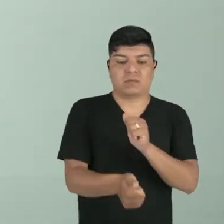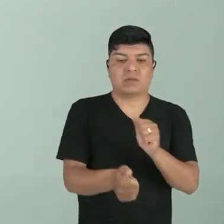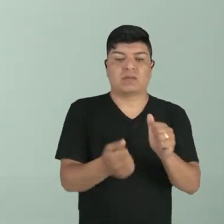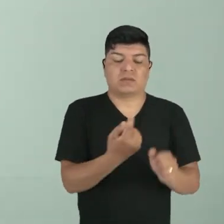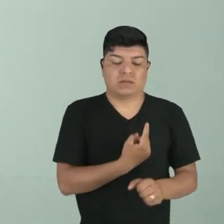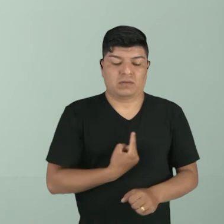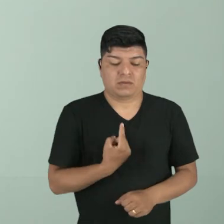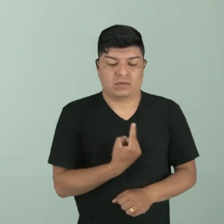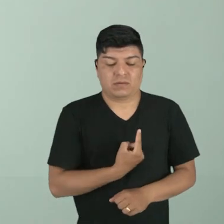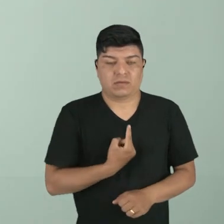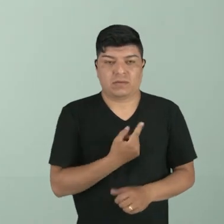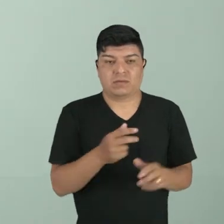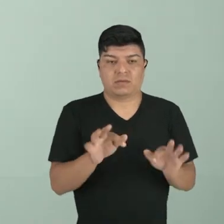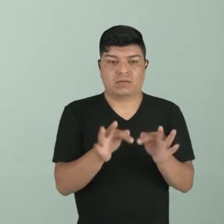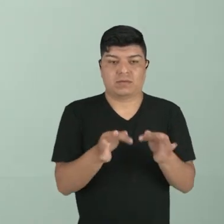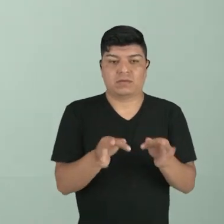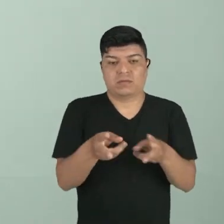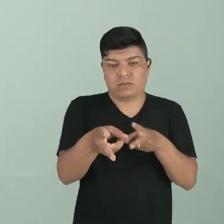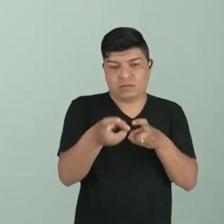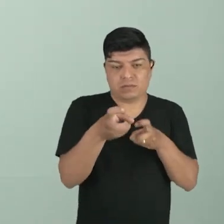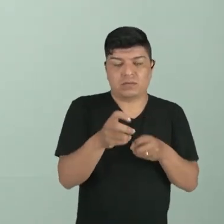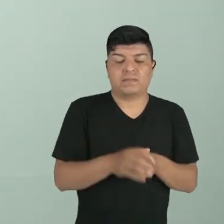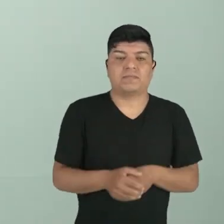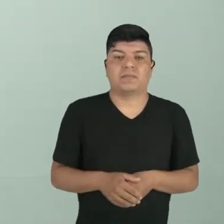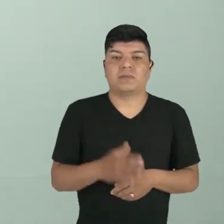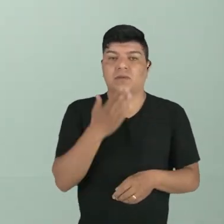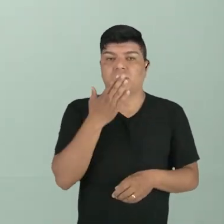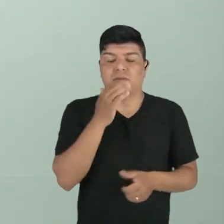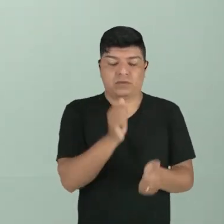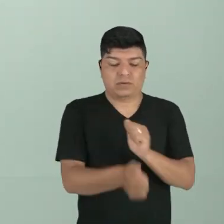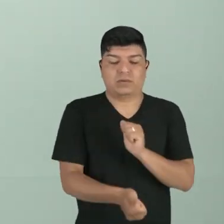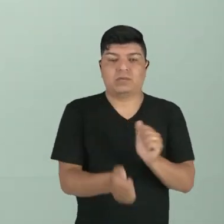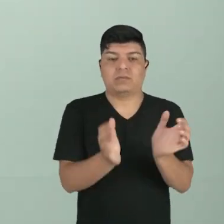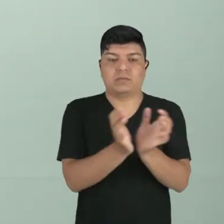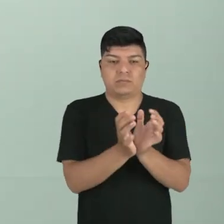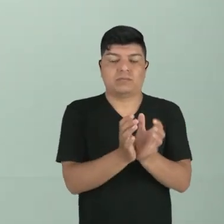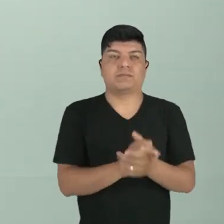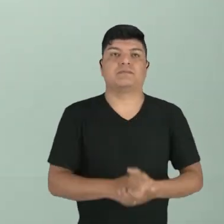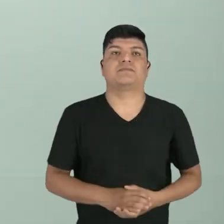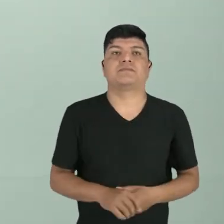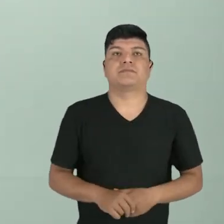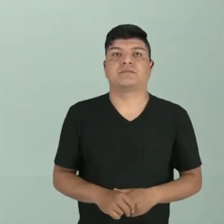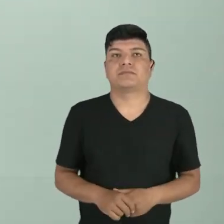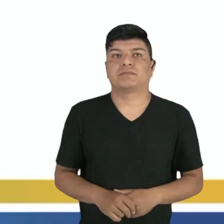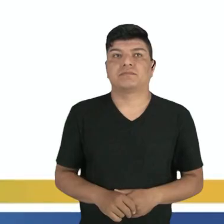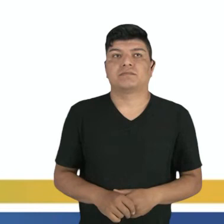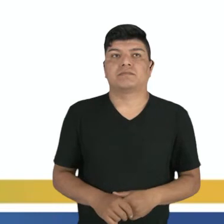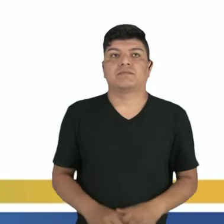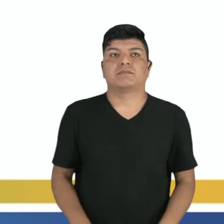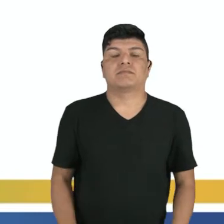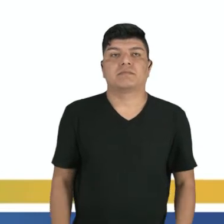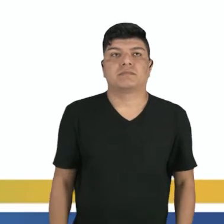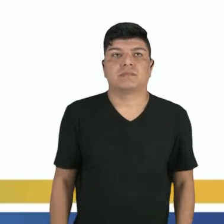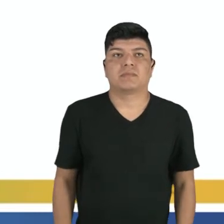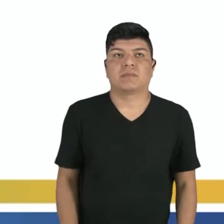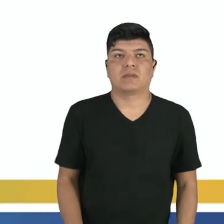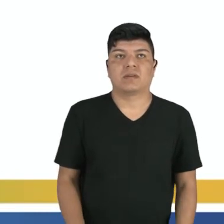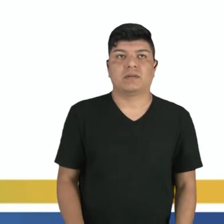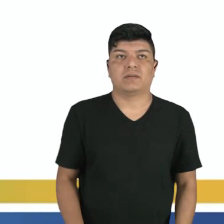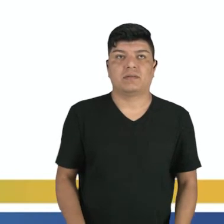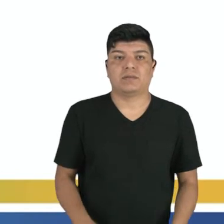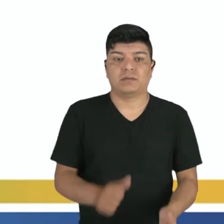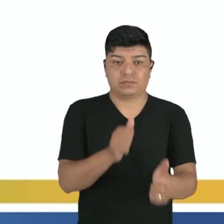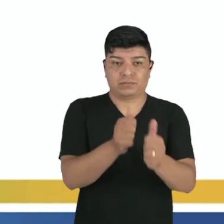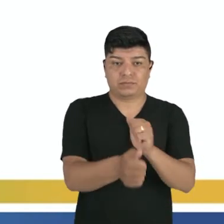individual O que é simples de você identificar e esportes coletivos está continuando já os